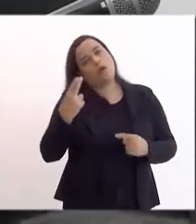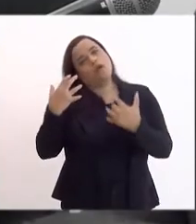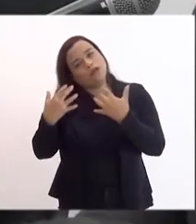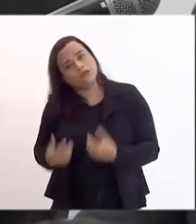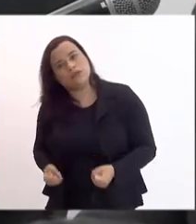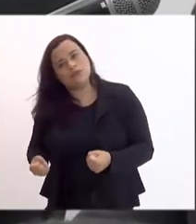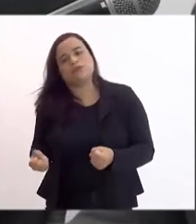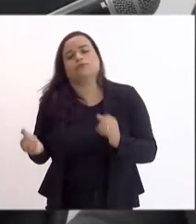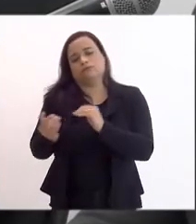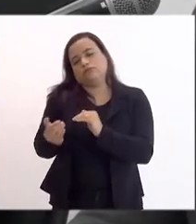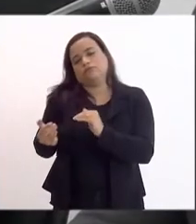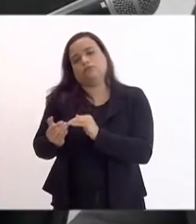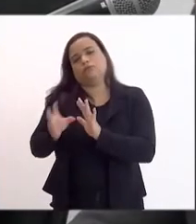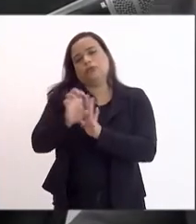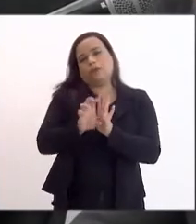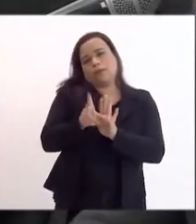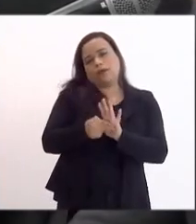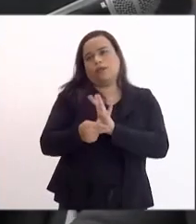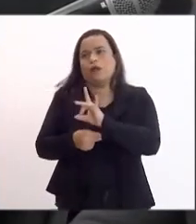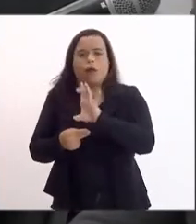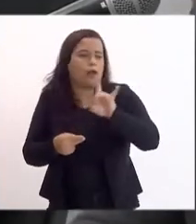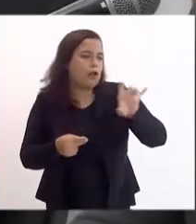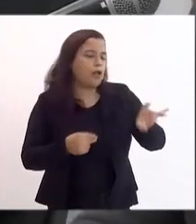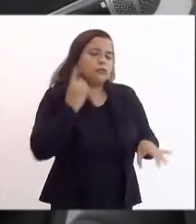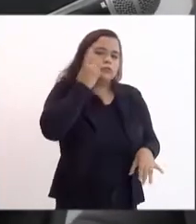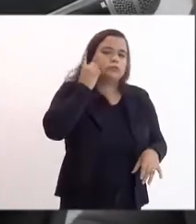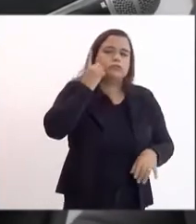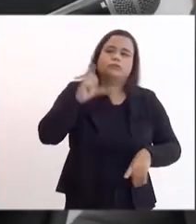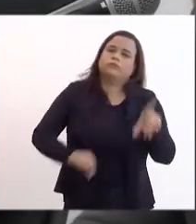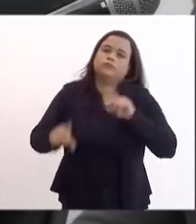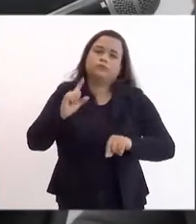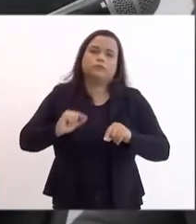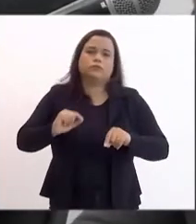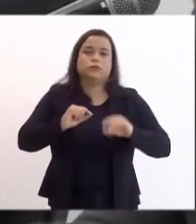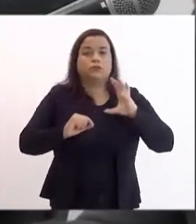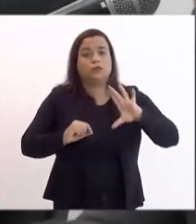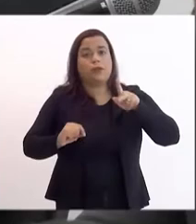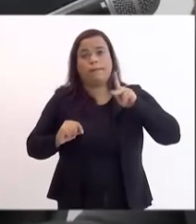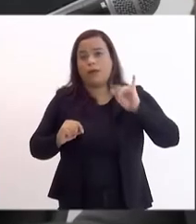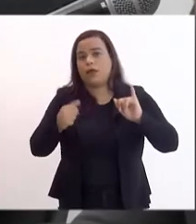Cada deputado votará como deve votar. Eu não acompanhei a CPI.